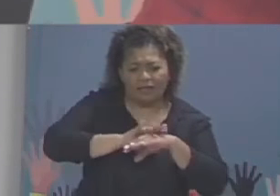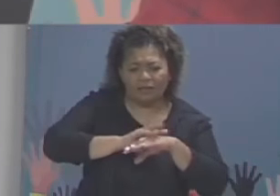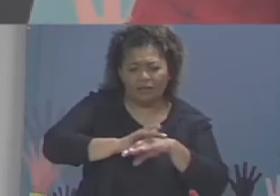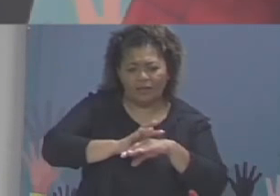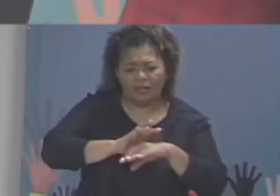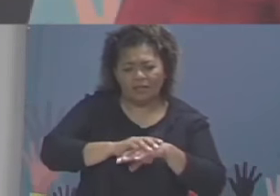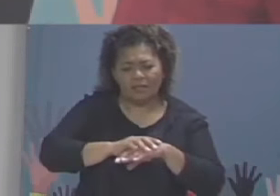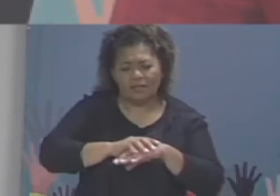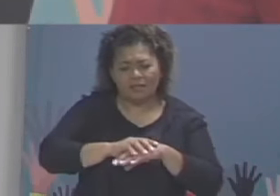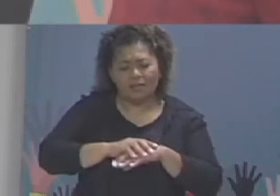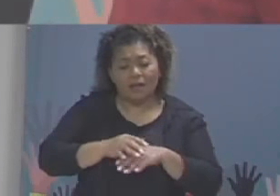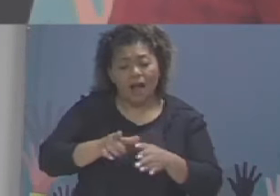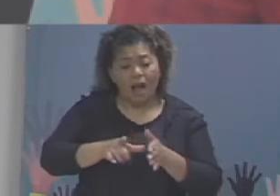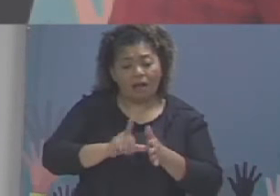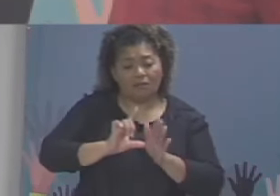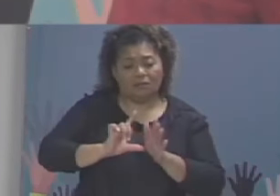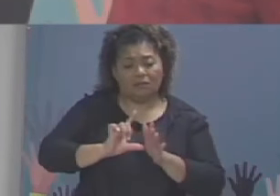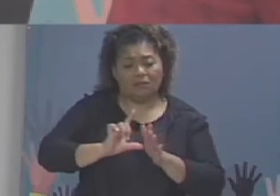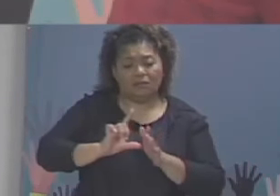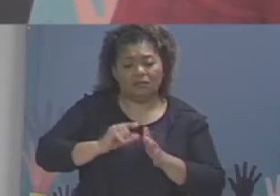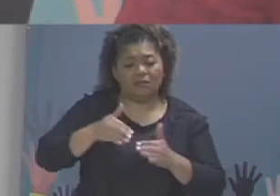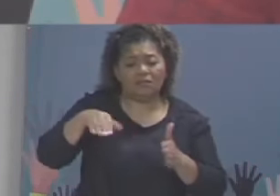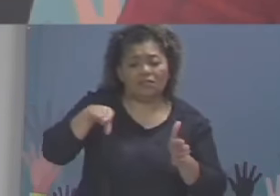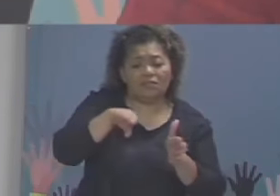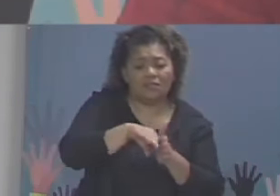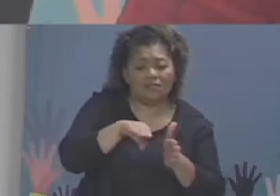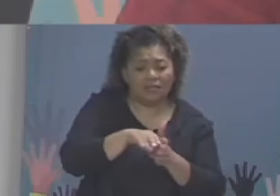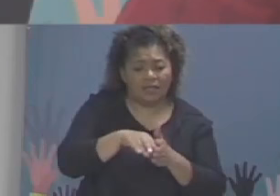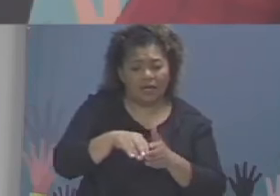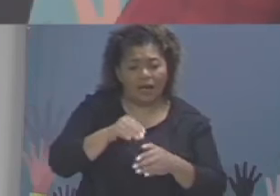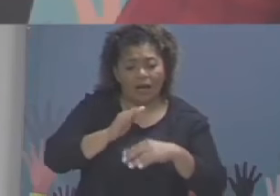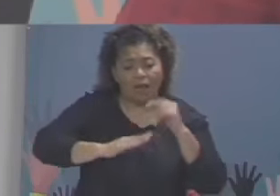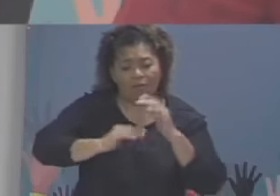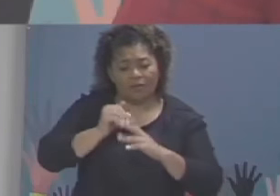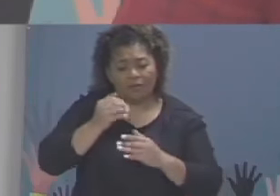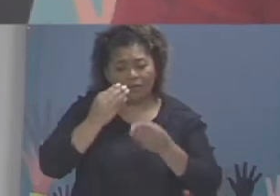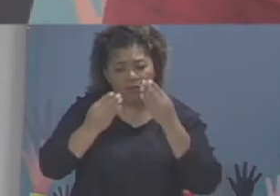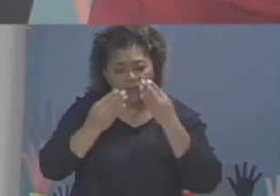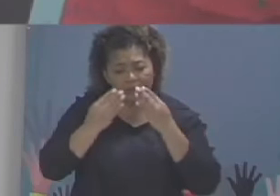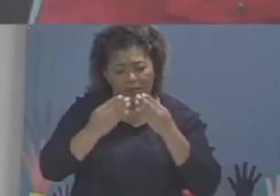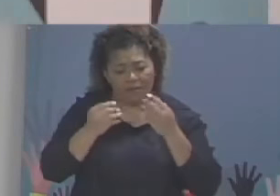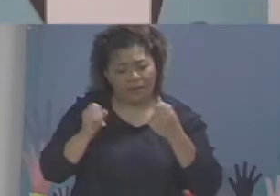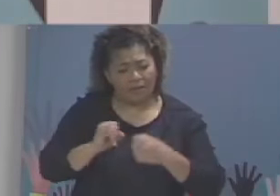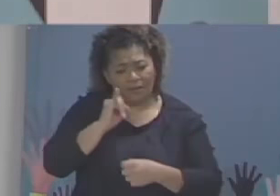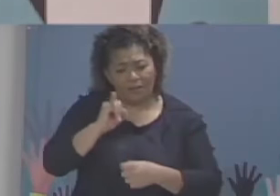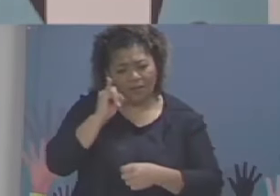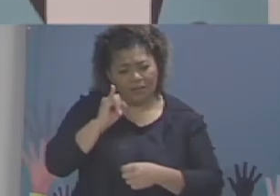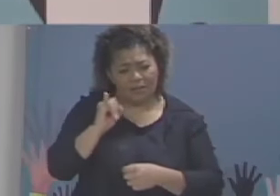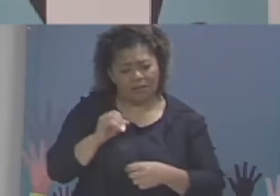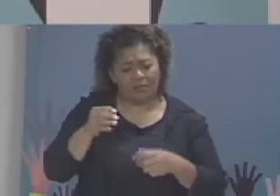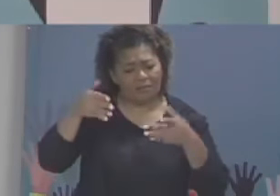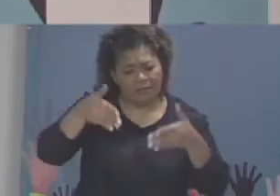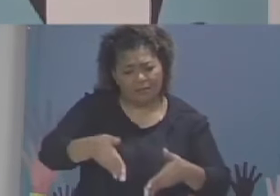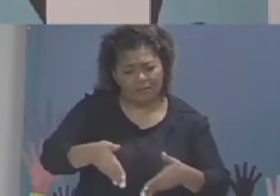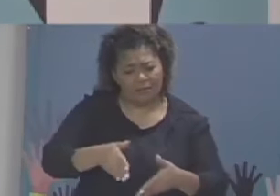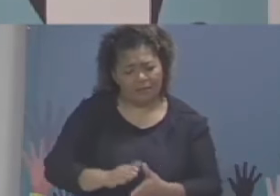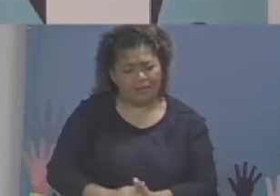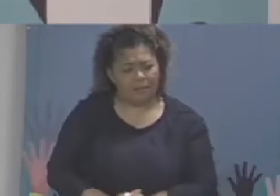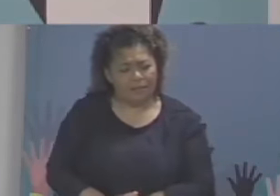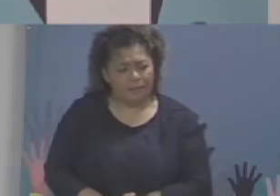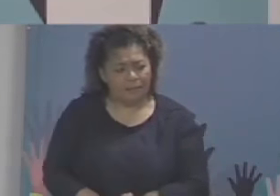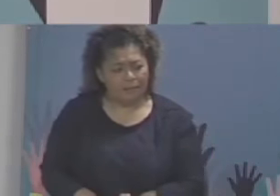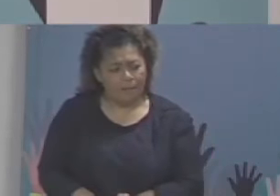gente ampliasse o espectro da participação. Agora, é importante participar dos fóruns da ANS e a gente vai estar junto.